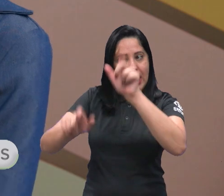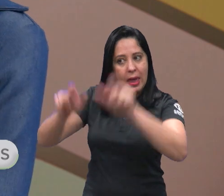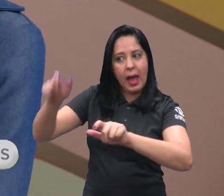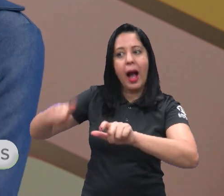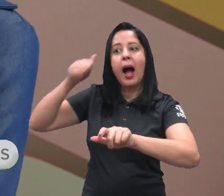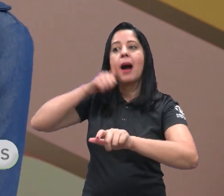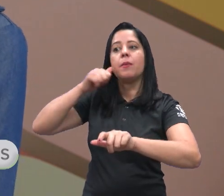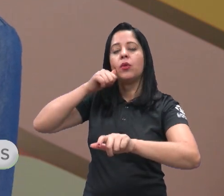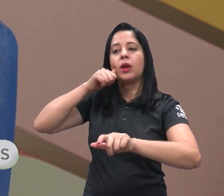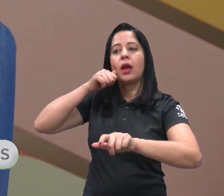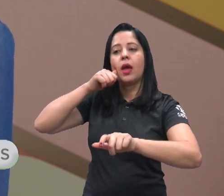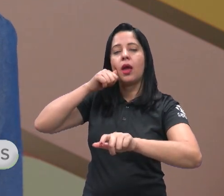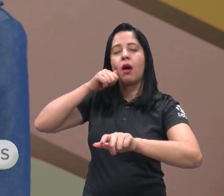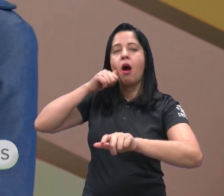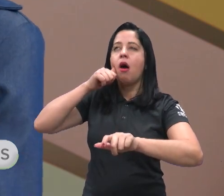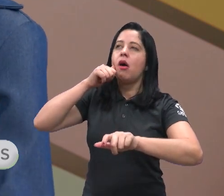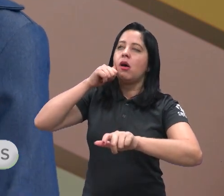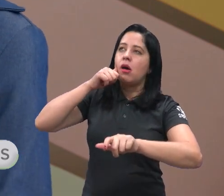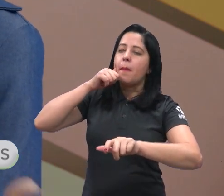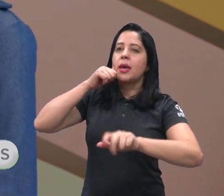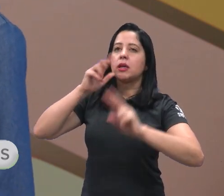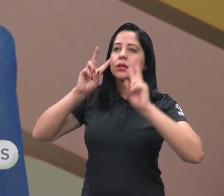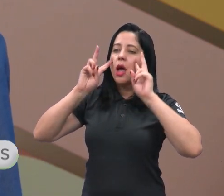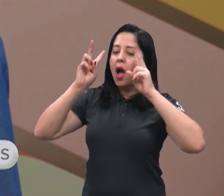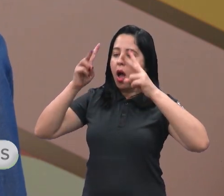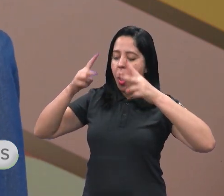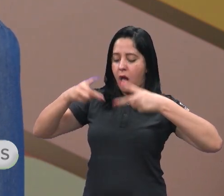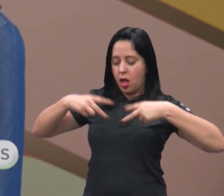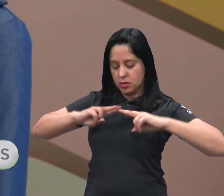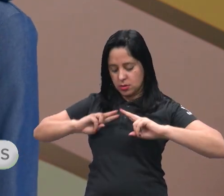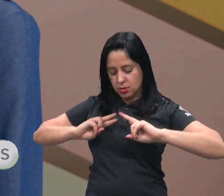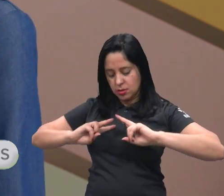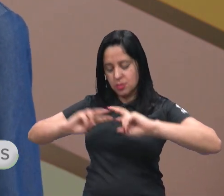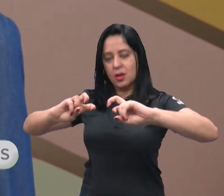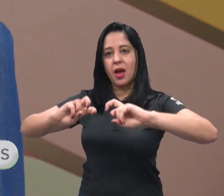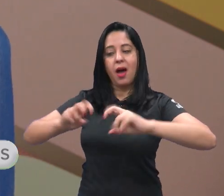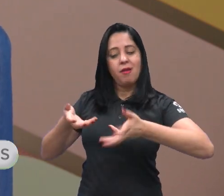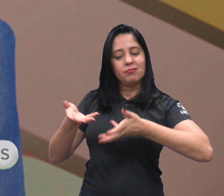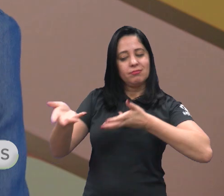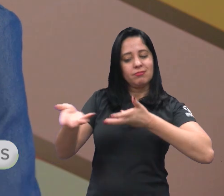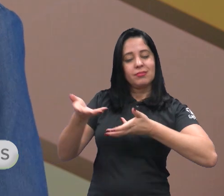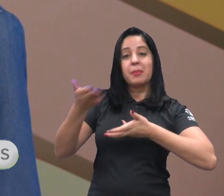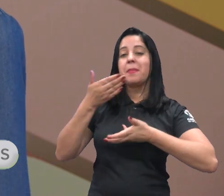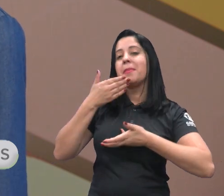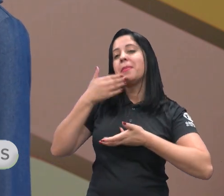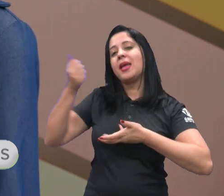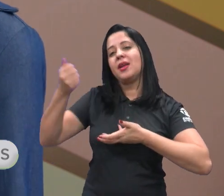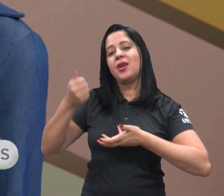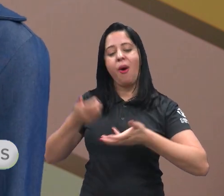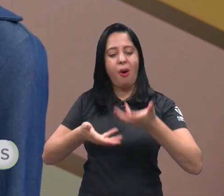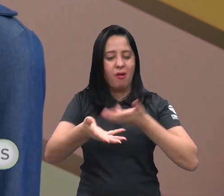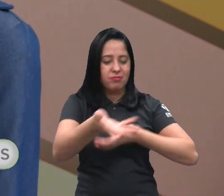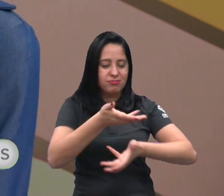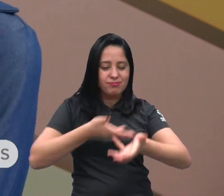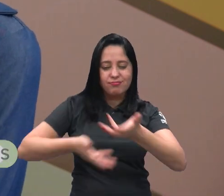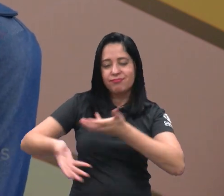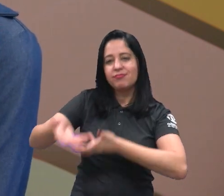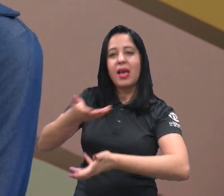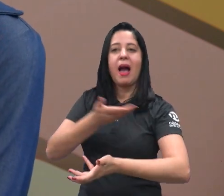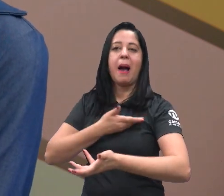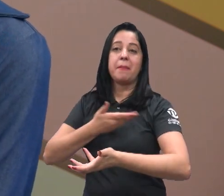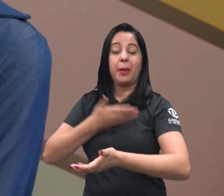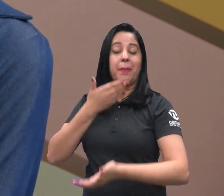olhar, automaticamente as questões começam a melhorar, os relacionamentos com os filhos, com o marido, com os amigos, no